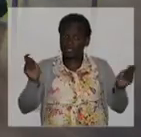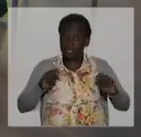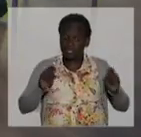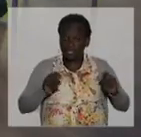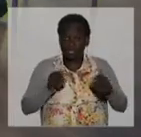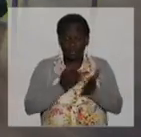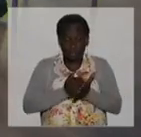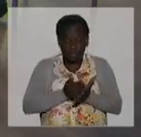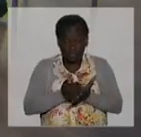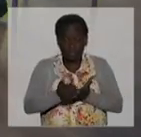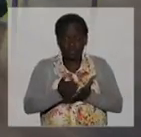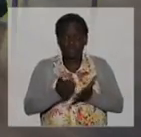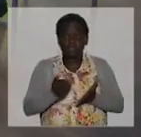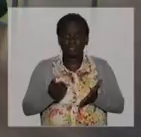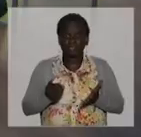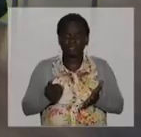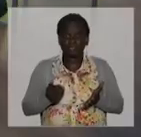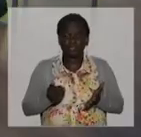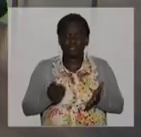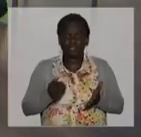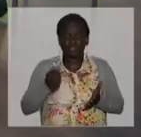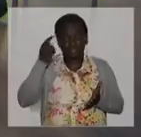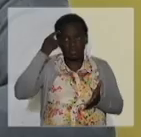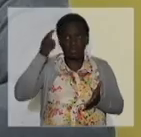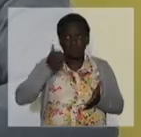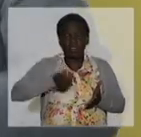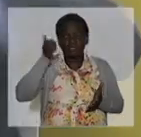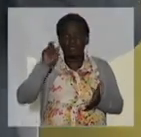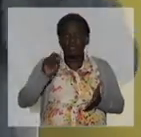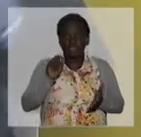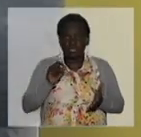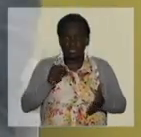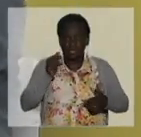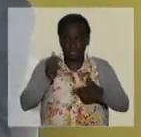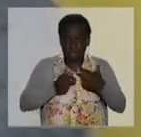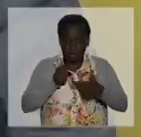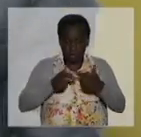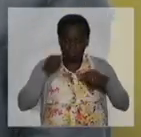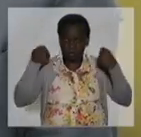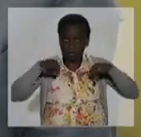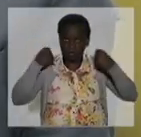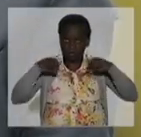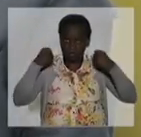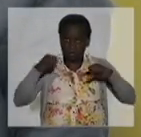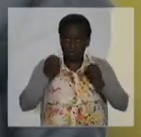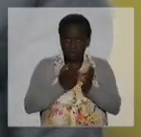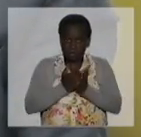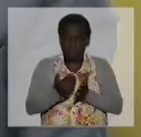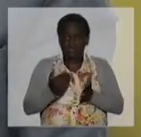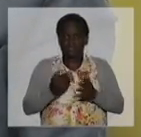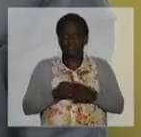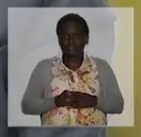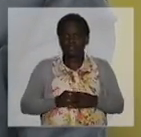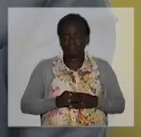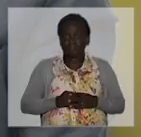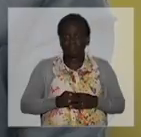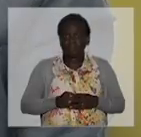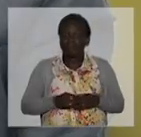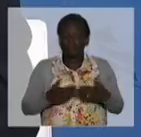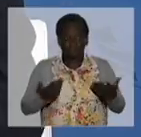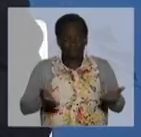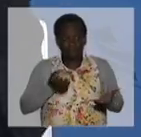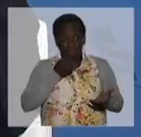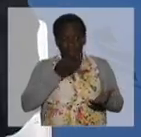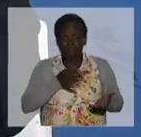seria um início. O ideal seria que a atividade começasse com a educação física. E o